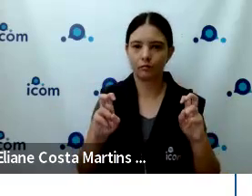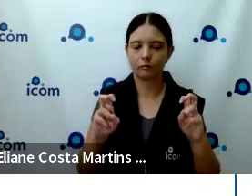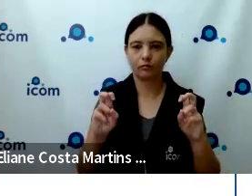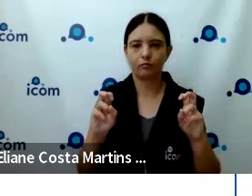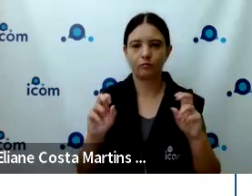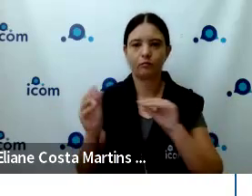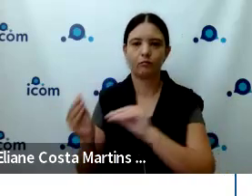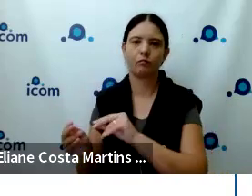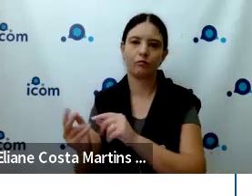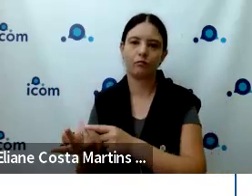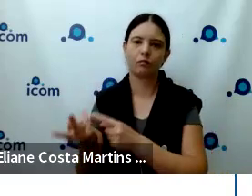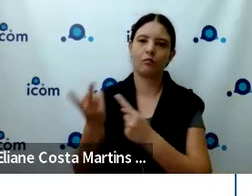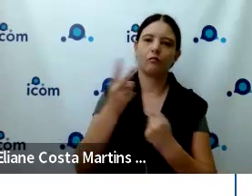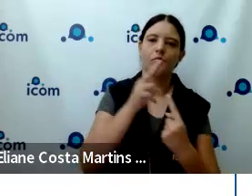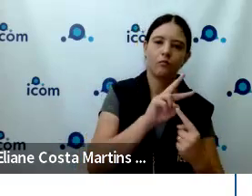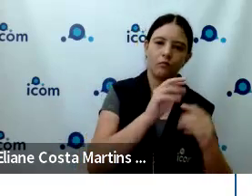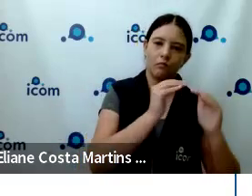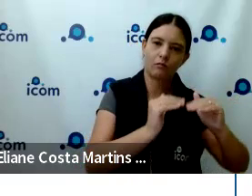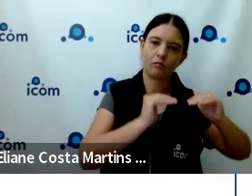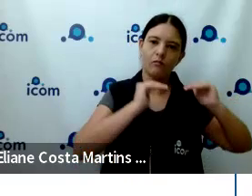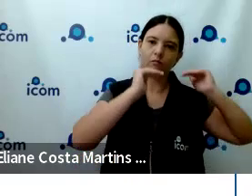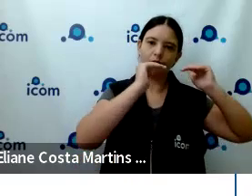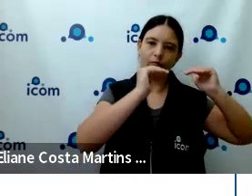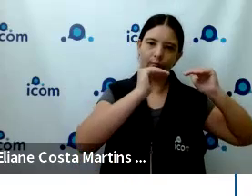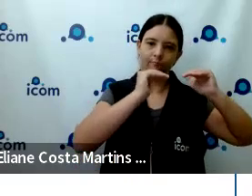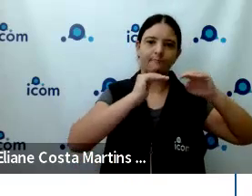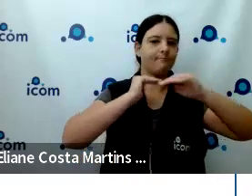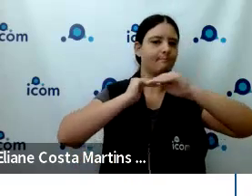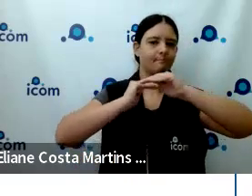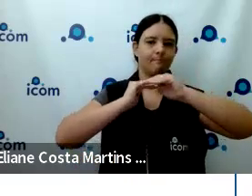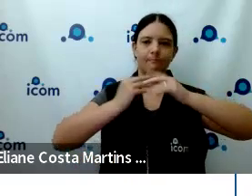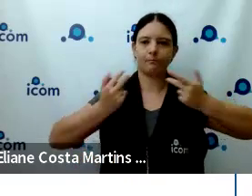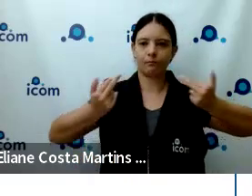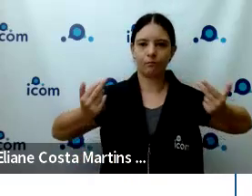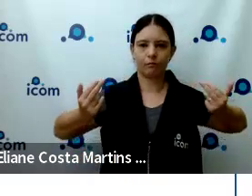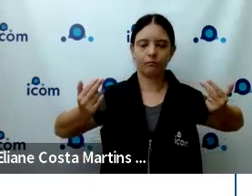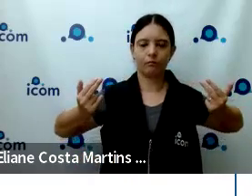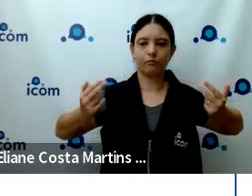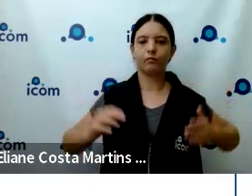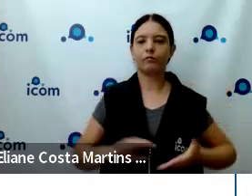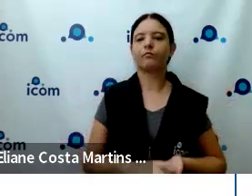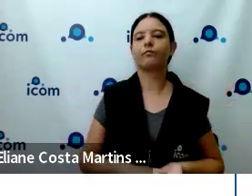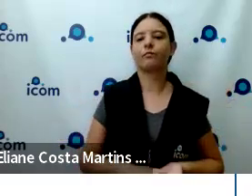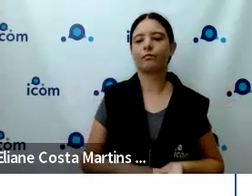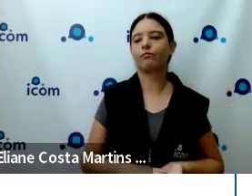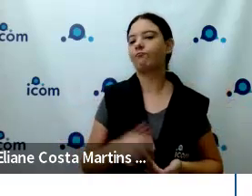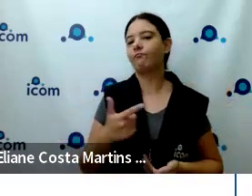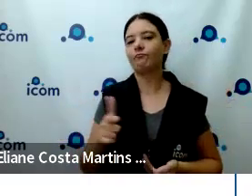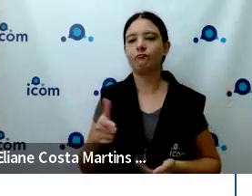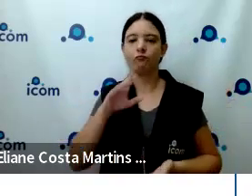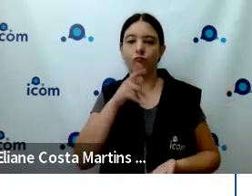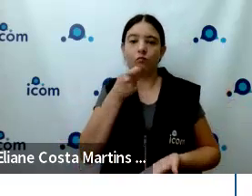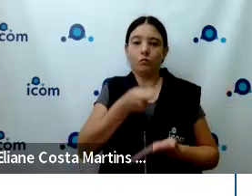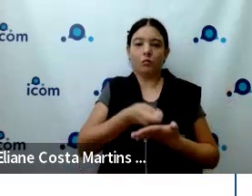transferido para a instância superior na mesma autoridade. Não se trata de um tribunal,